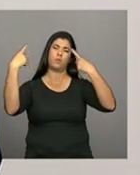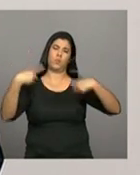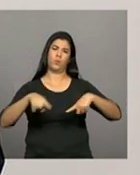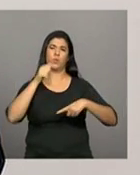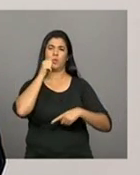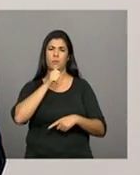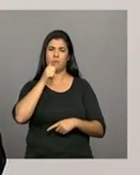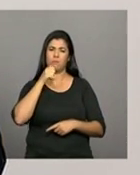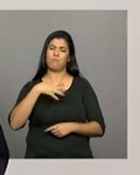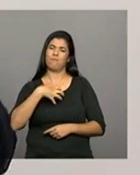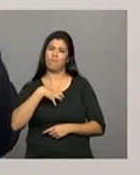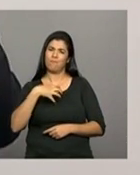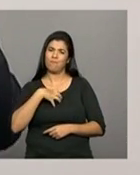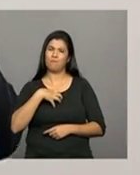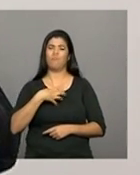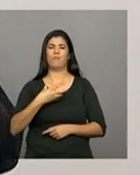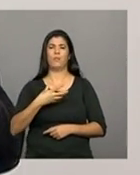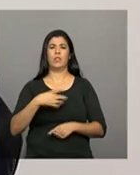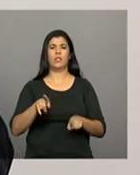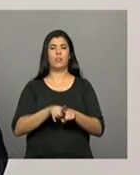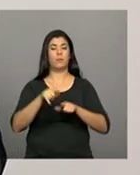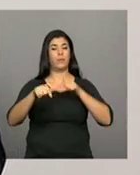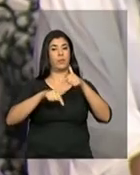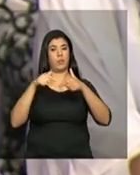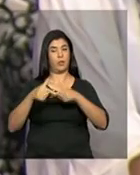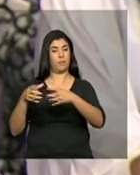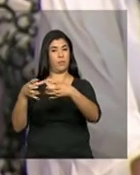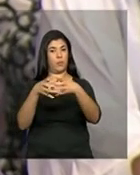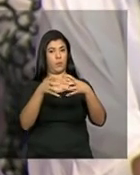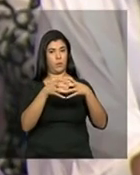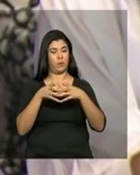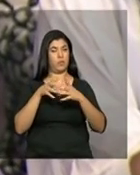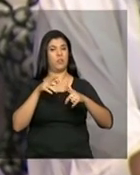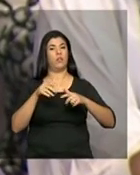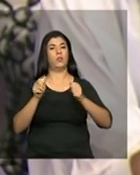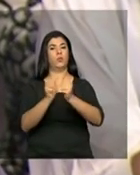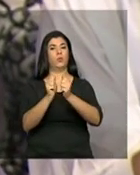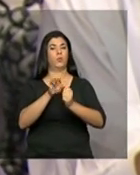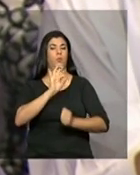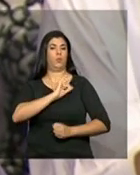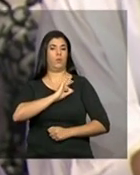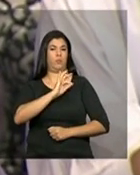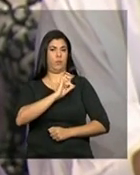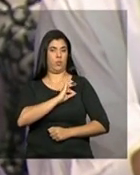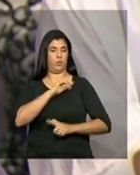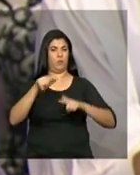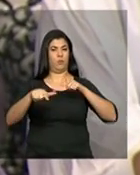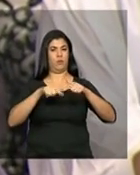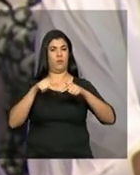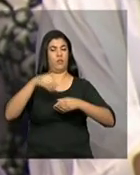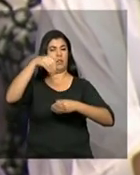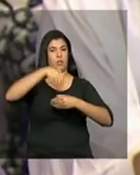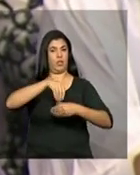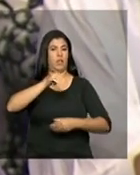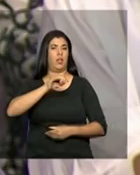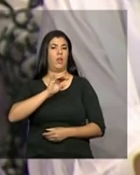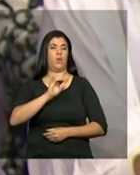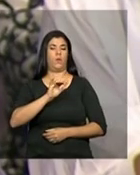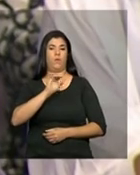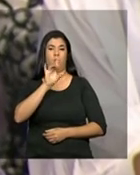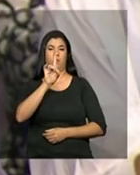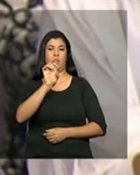violência contra as mulheres. O trabalho coletivo aqui dentro, da nossa polícia, que vai funcionar a delegacia